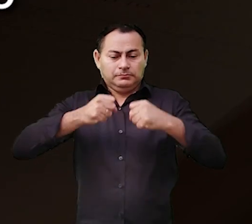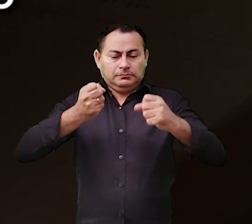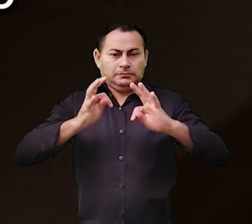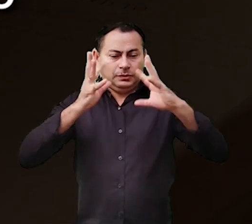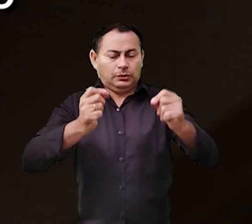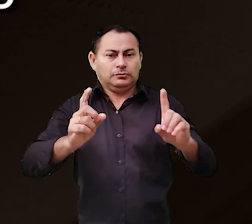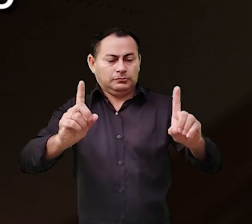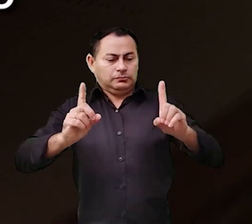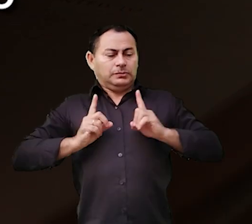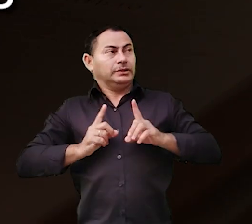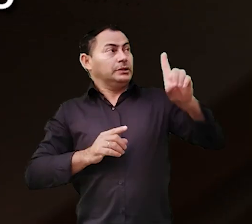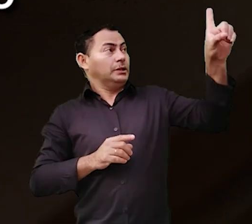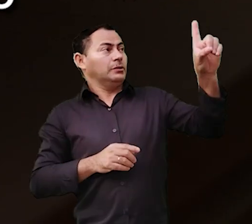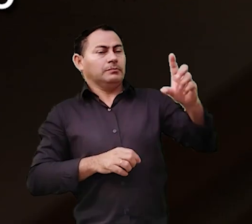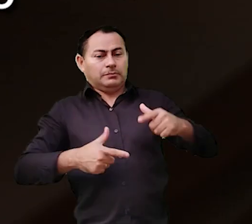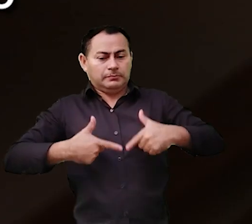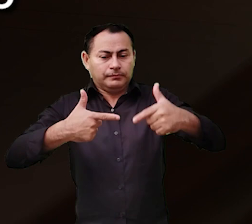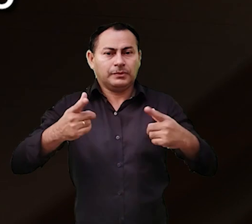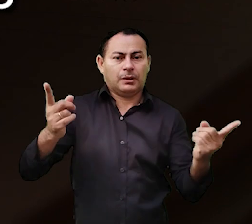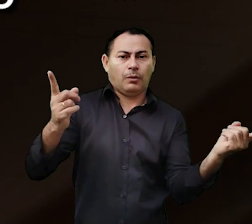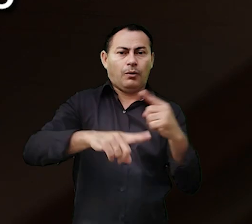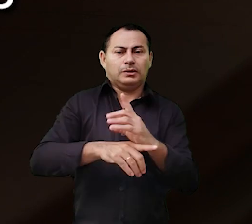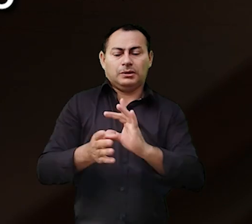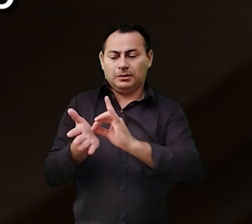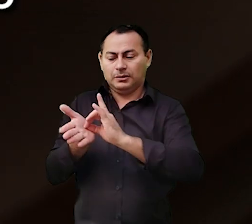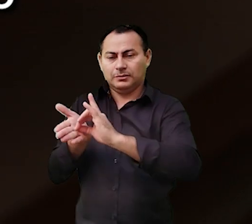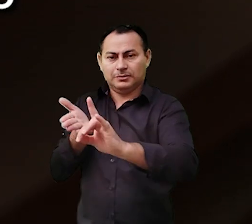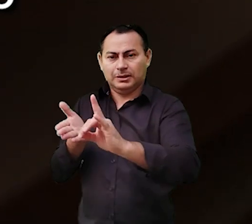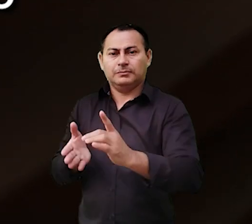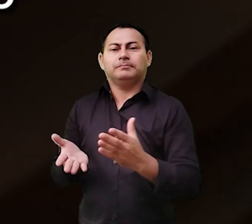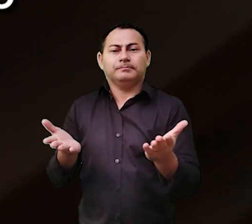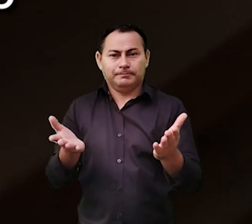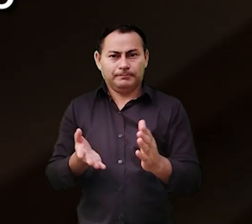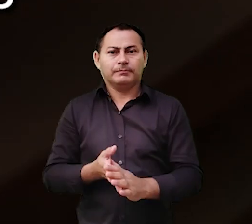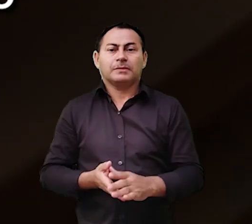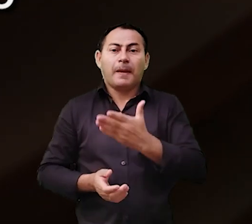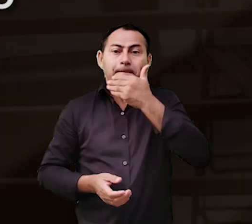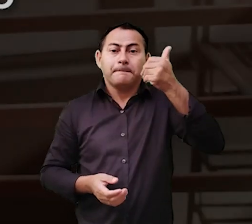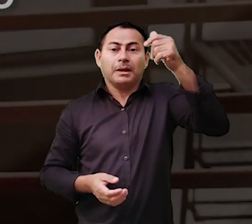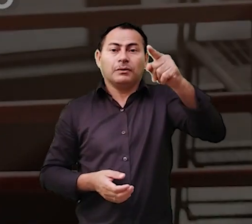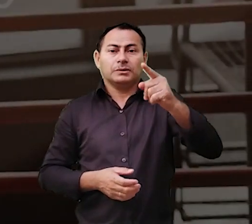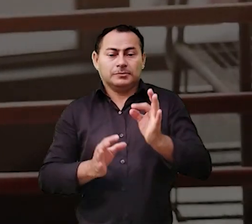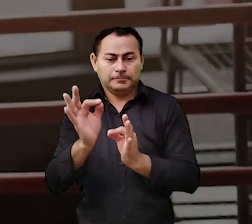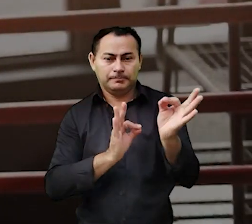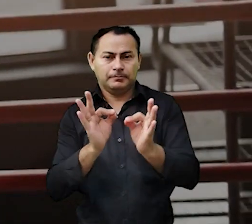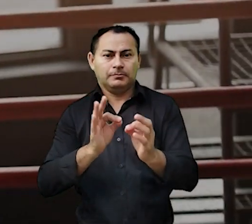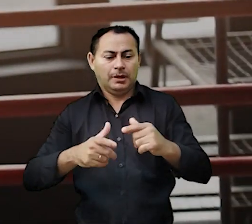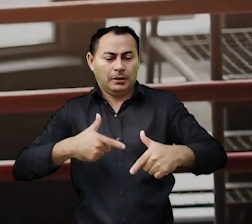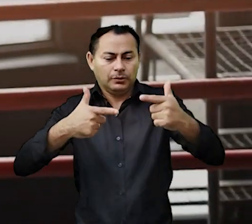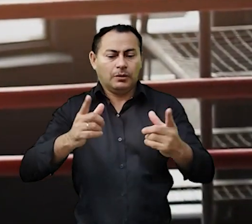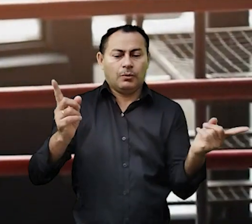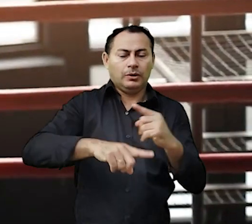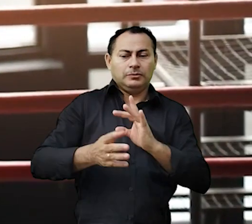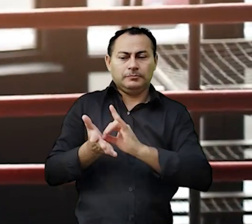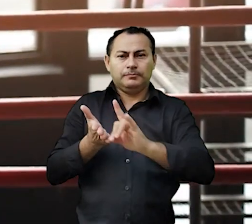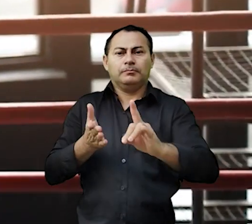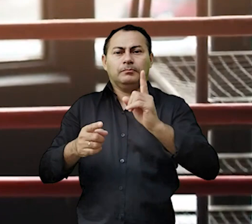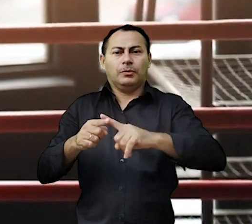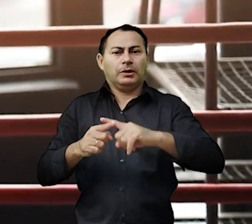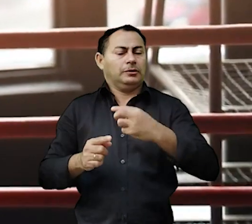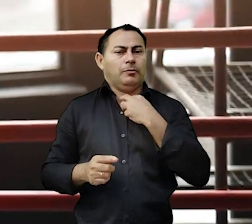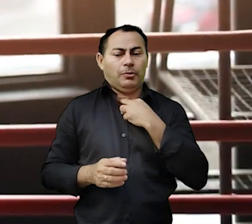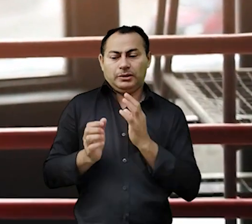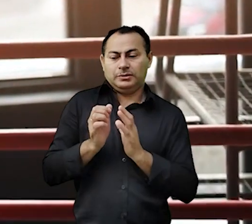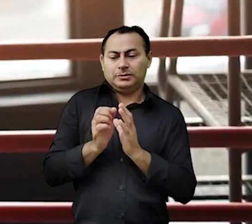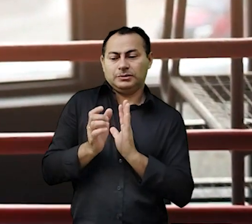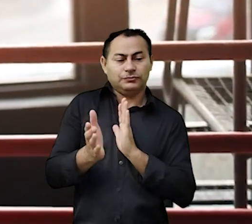de toda a armadura de Deus para lutar contra o inimigo. É melhor você se preparar para lutar contra o inimigo porque